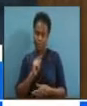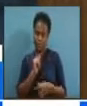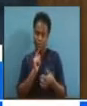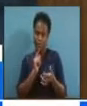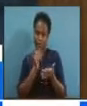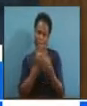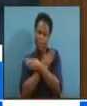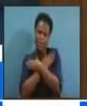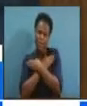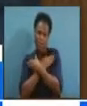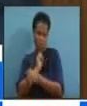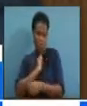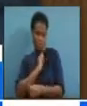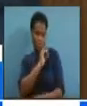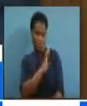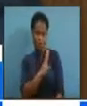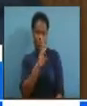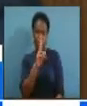Júlio,